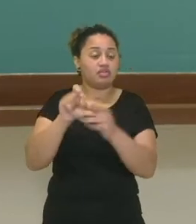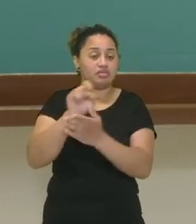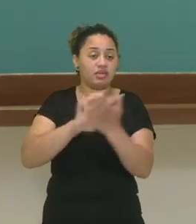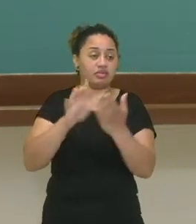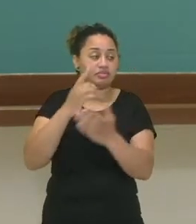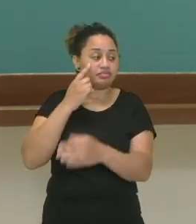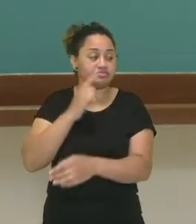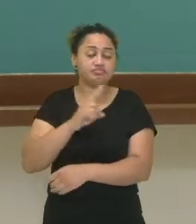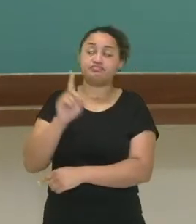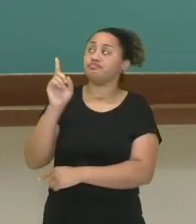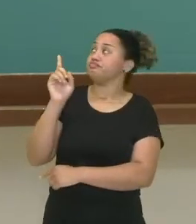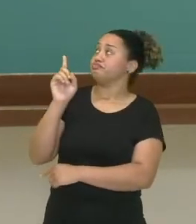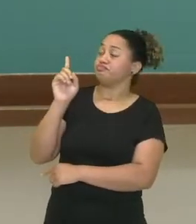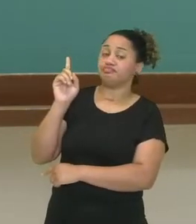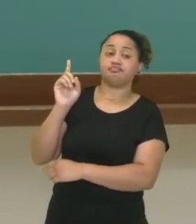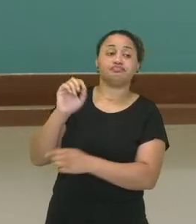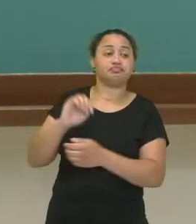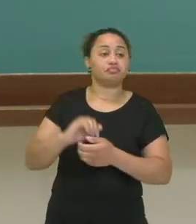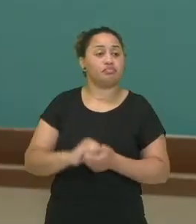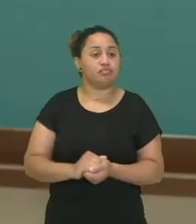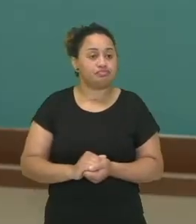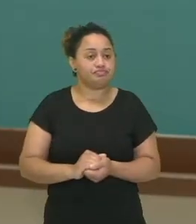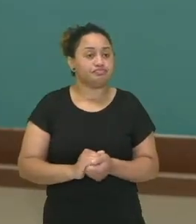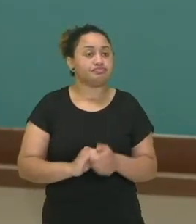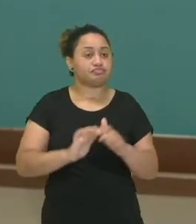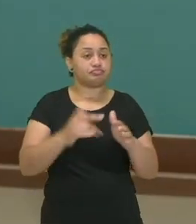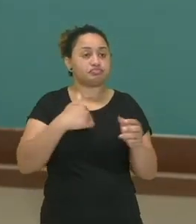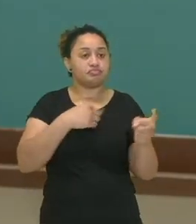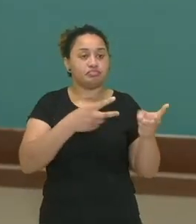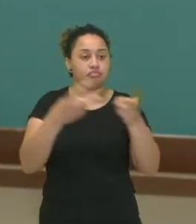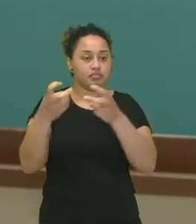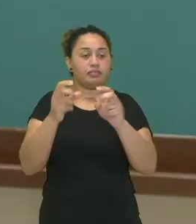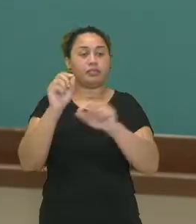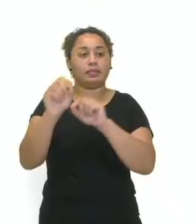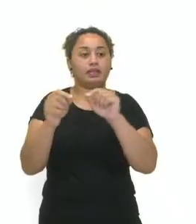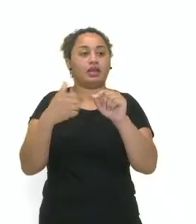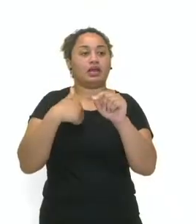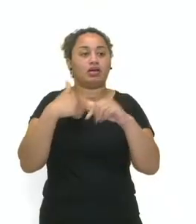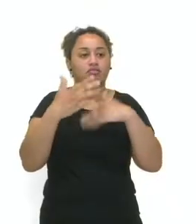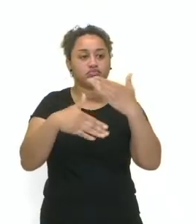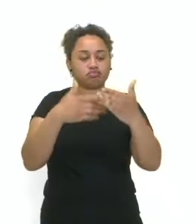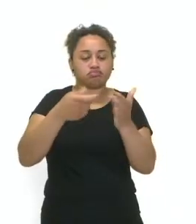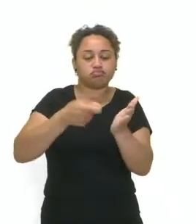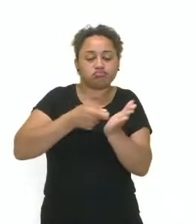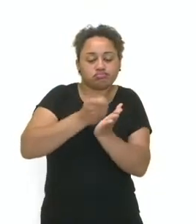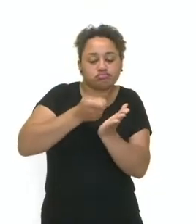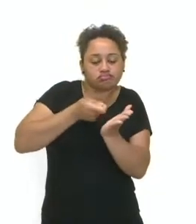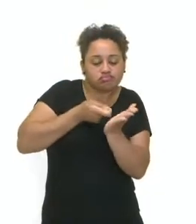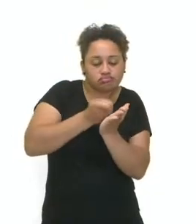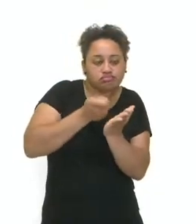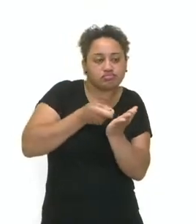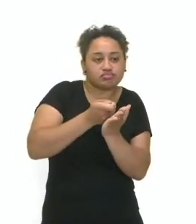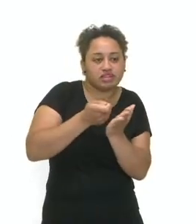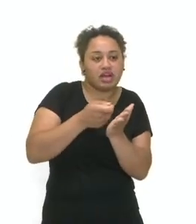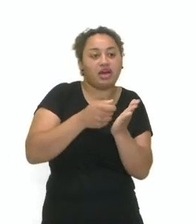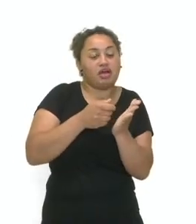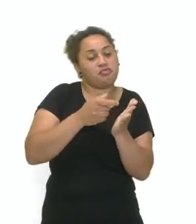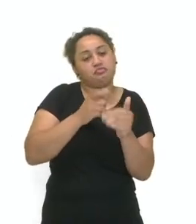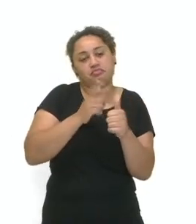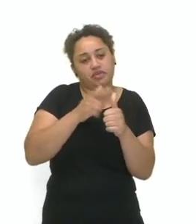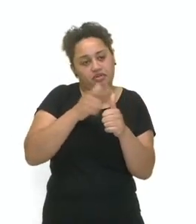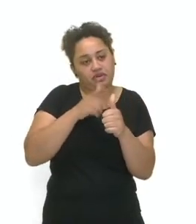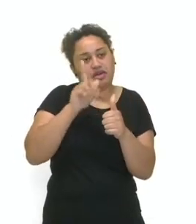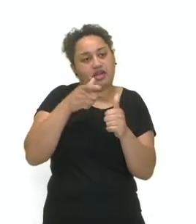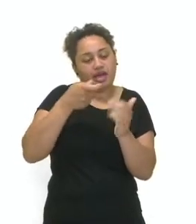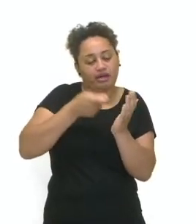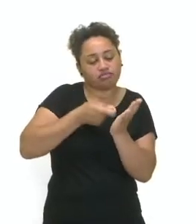um carimbo mesmo. Então, olha só, né? Aqui do processo da xilogravura, né? A primeira etapa seria o quê?